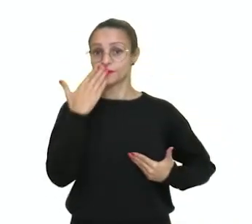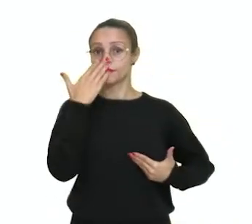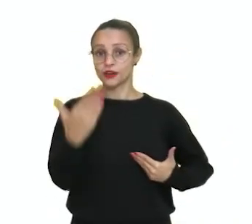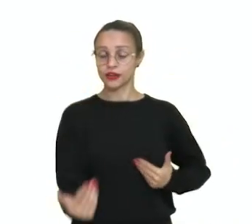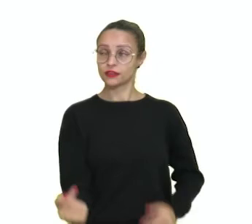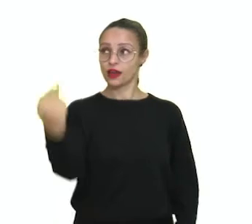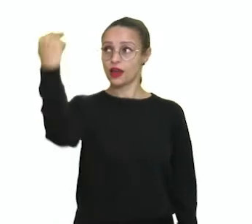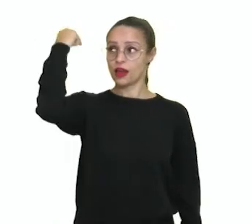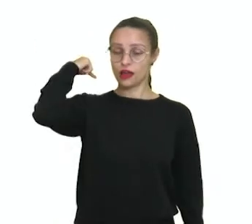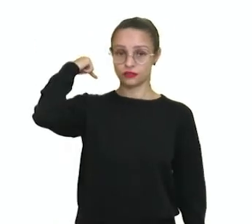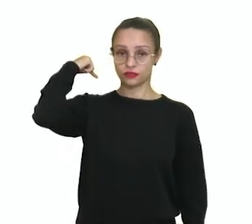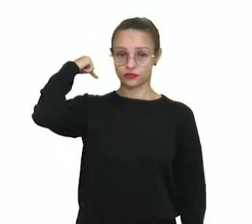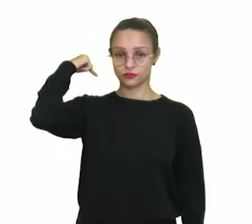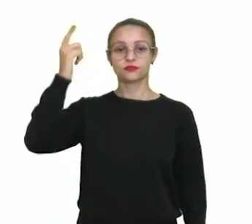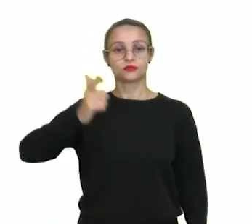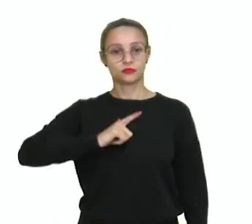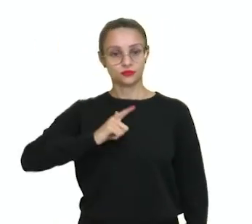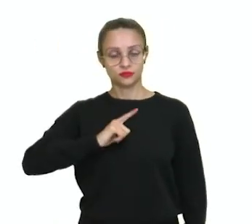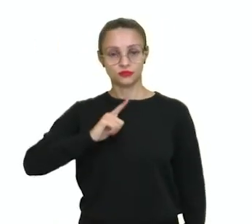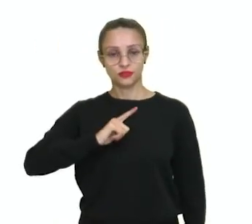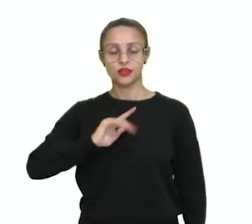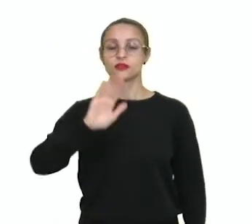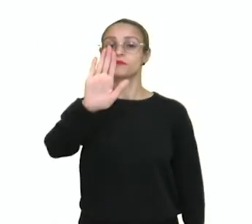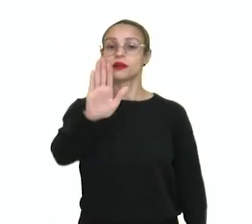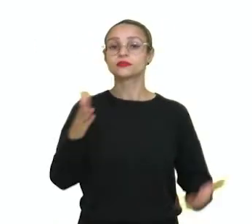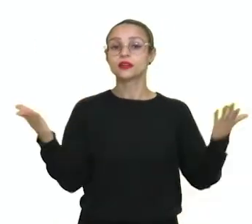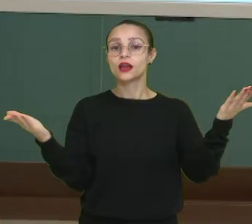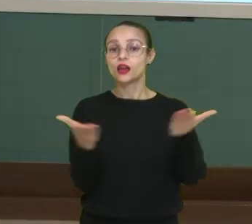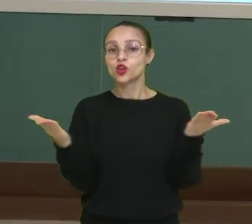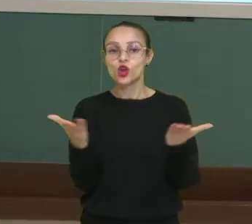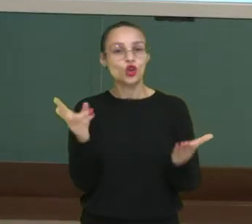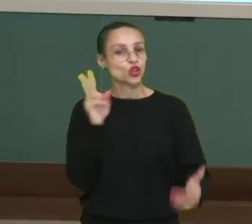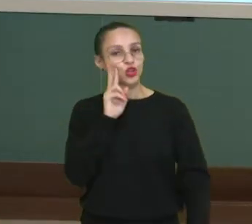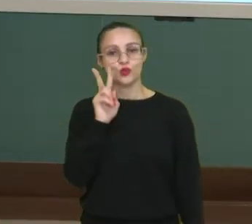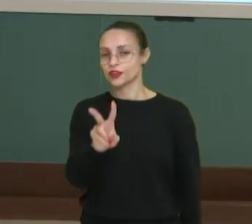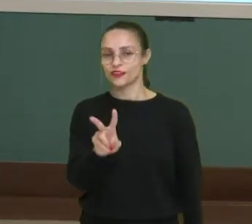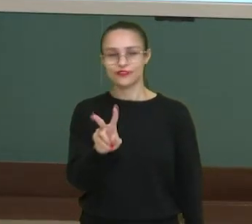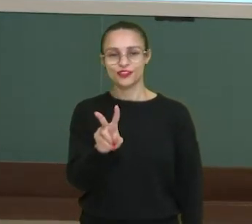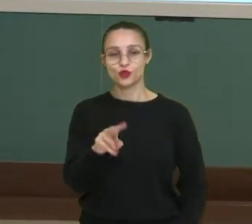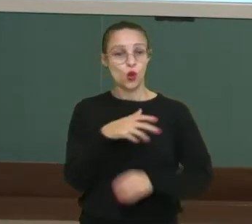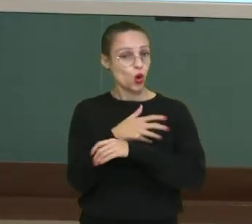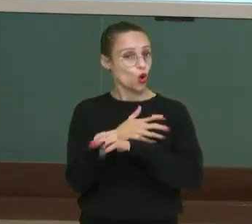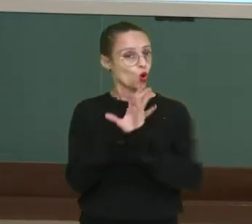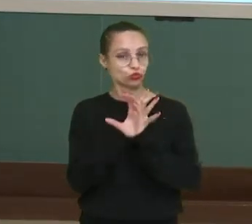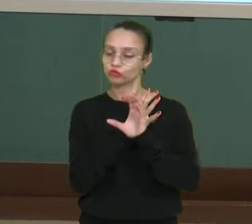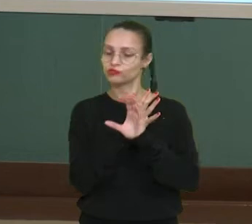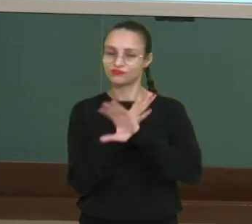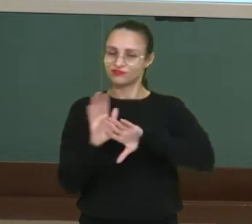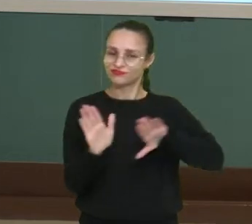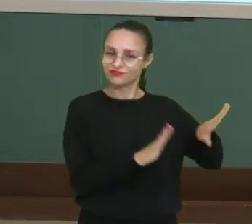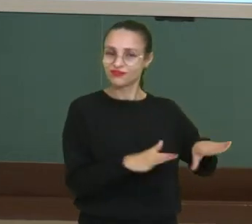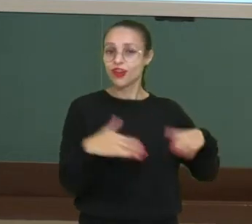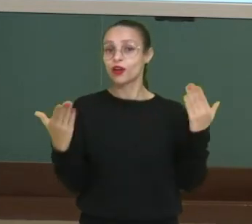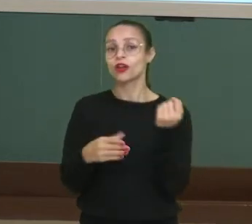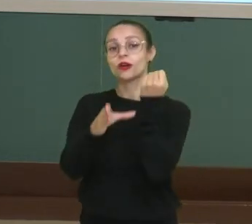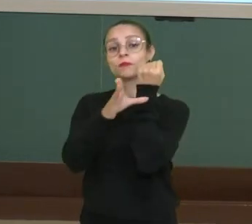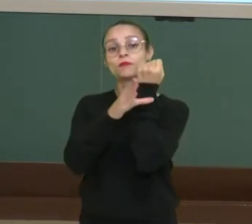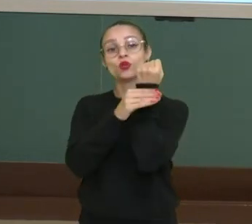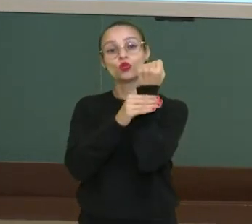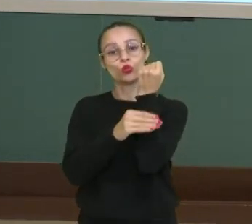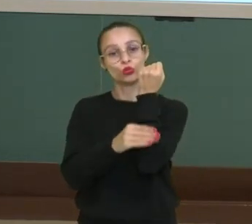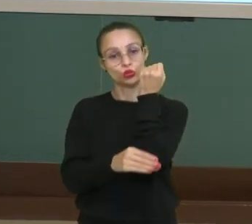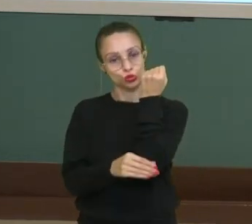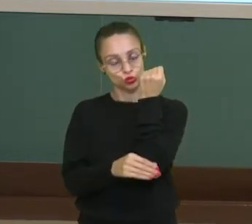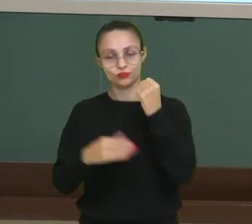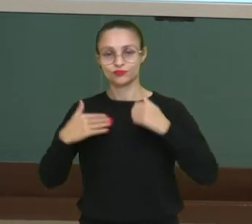a posterior às costas. Só que agora já não está mais vendo os ossos, e sim os músculos que fazem parte do